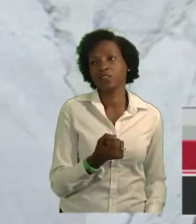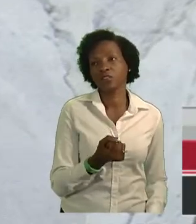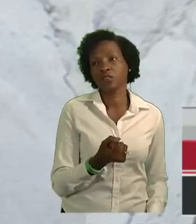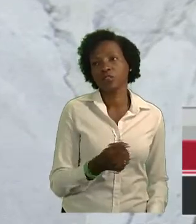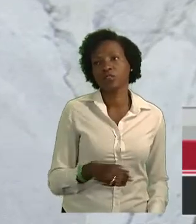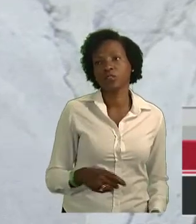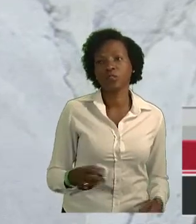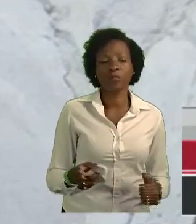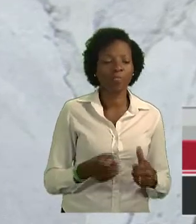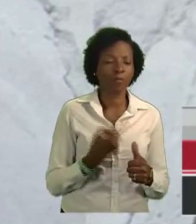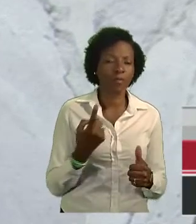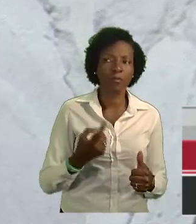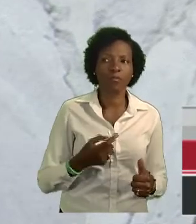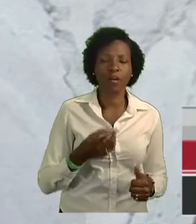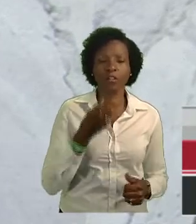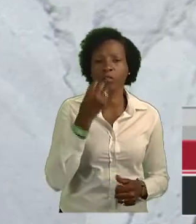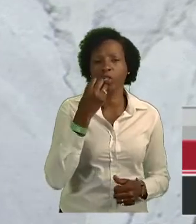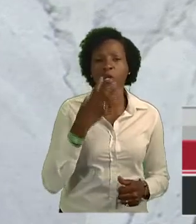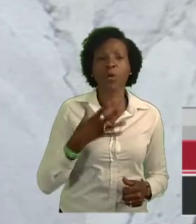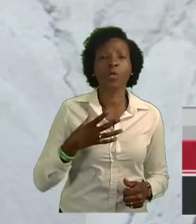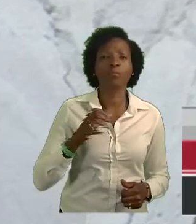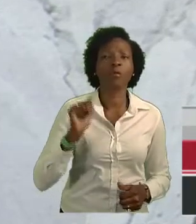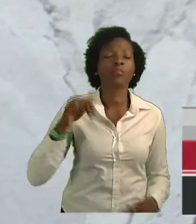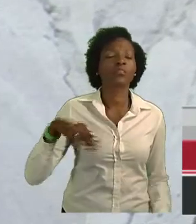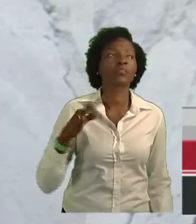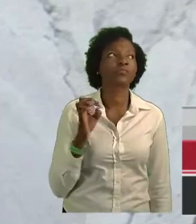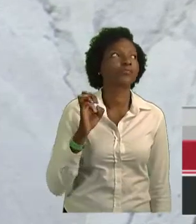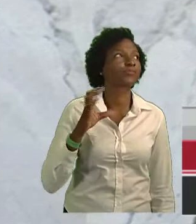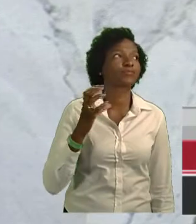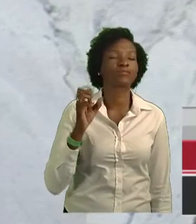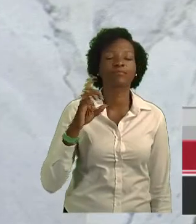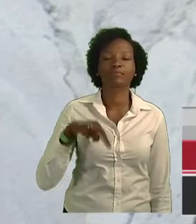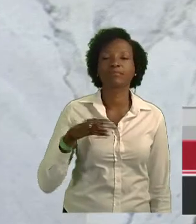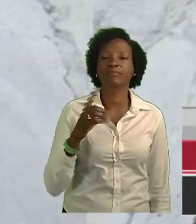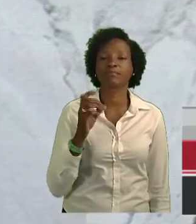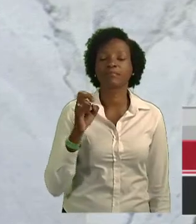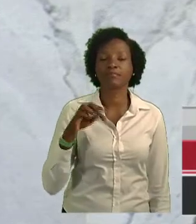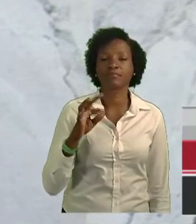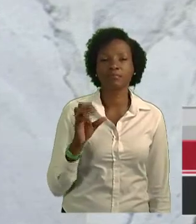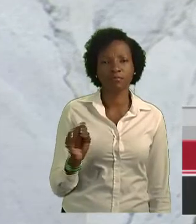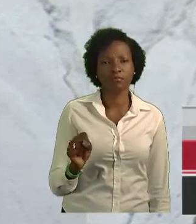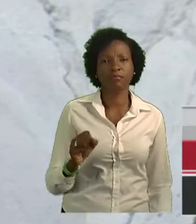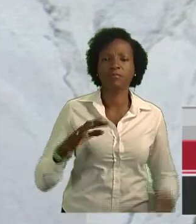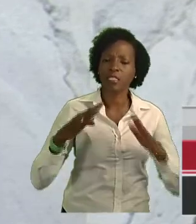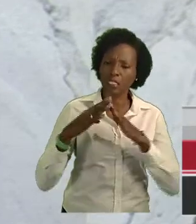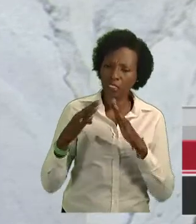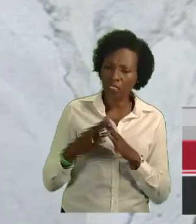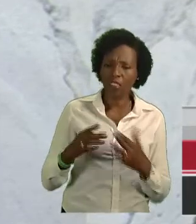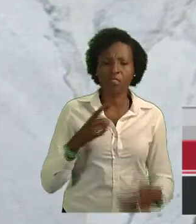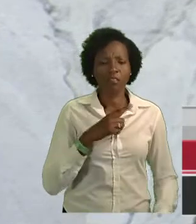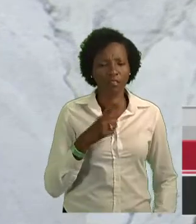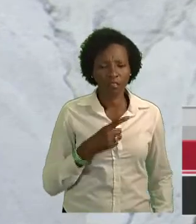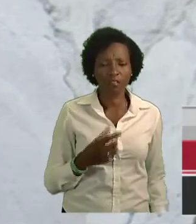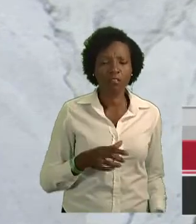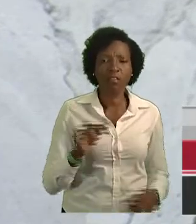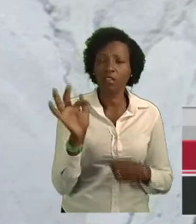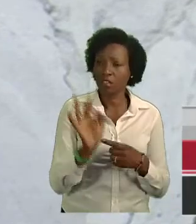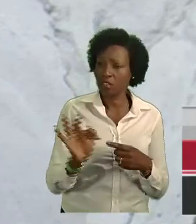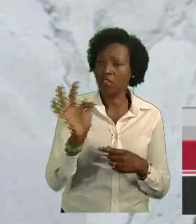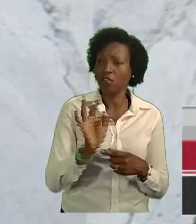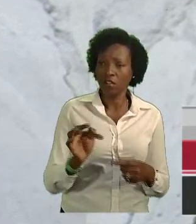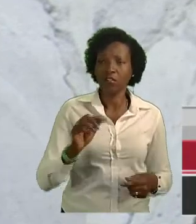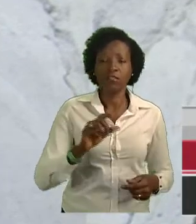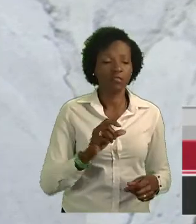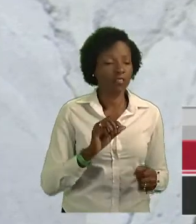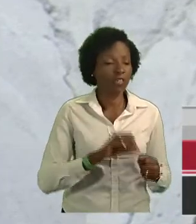primário e com bons antecedentes residência fixa ocupação lícita e estudante de curso superior e e